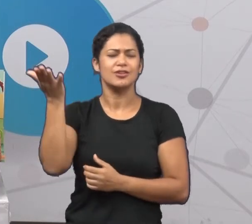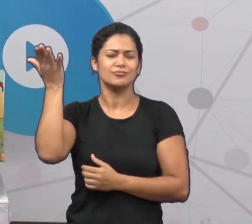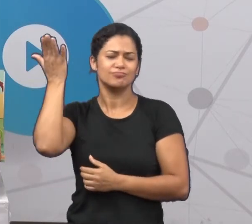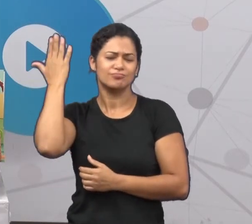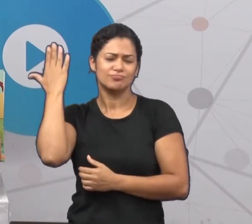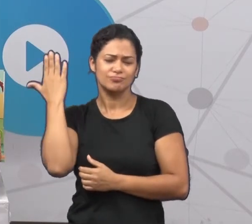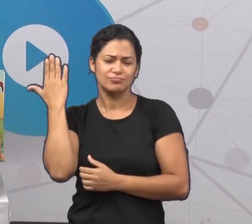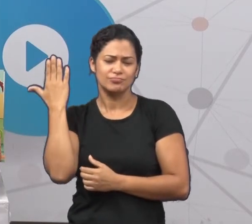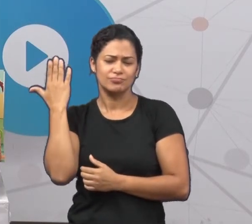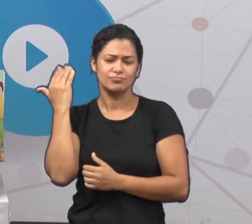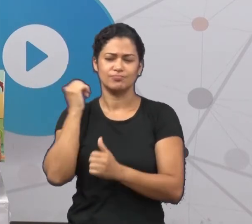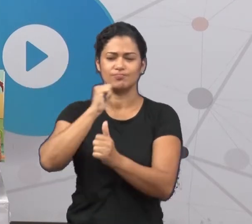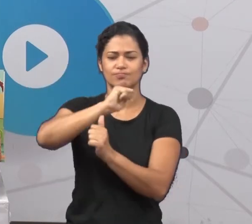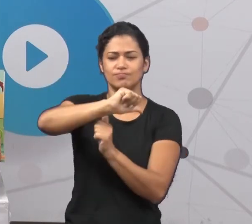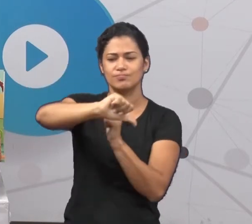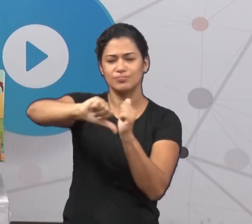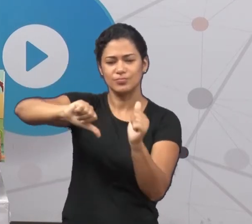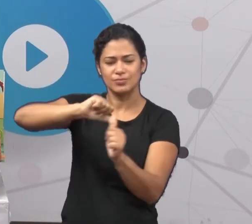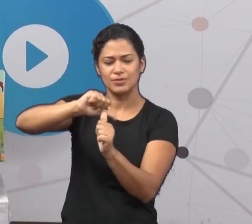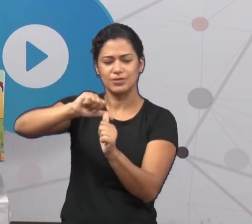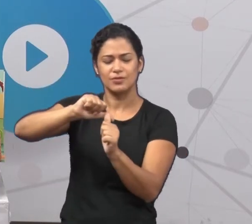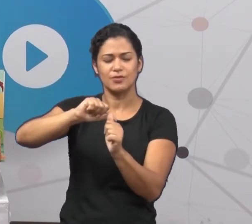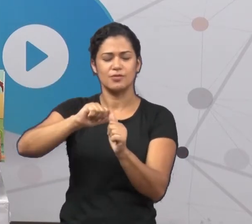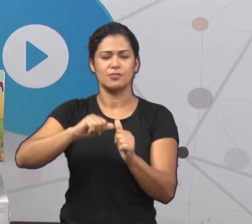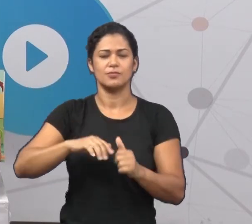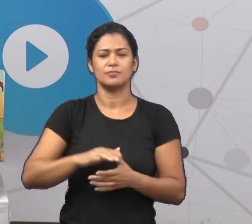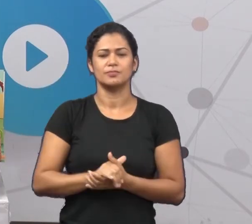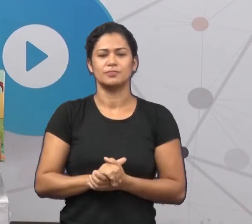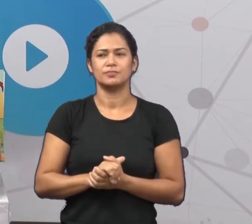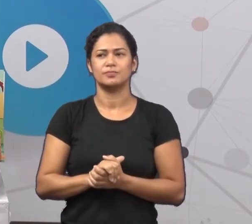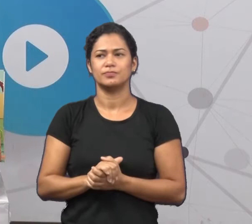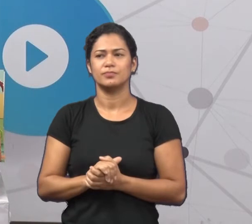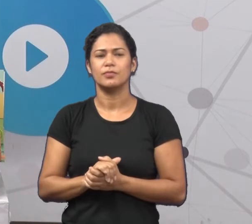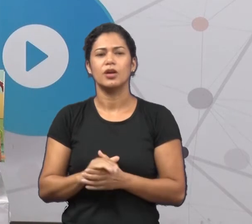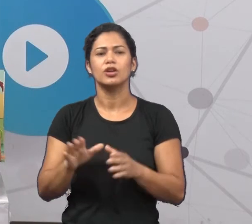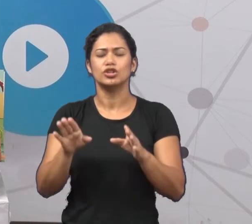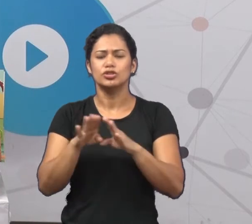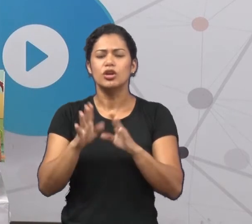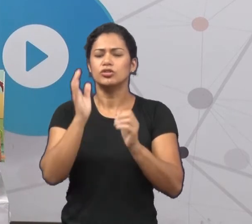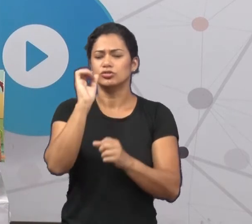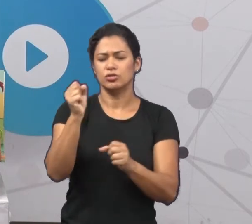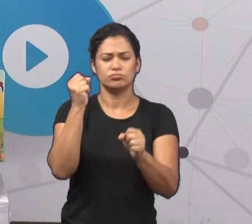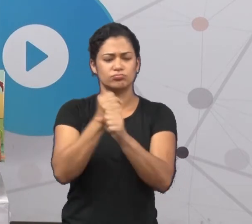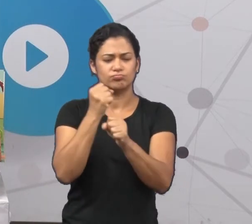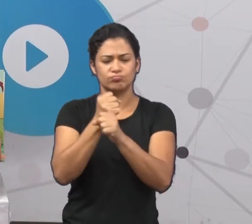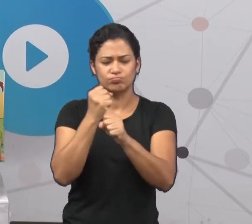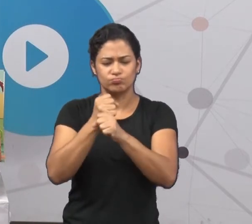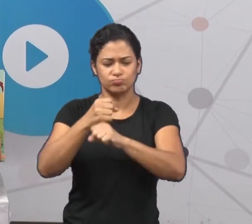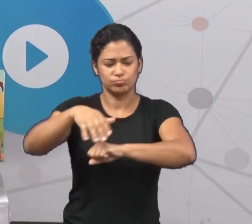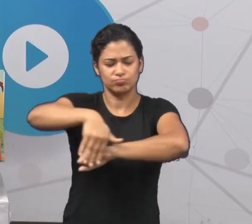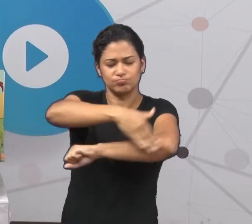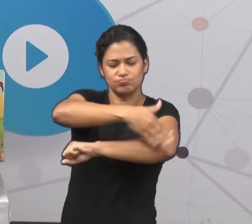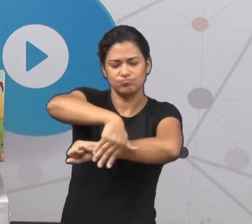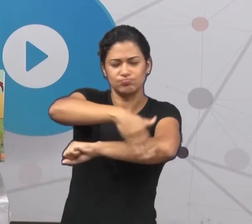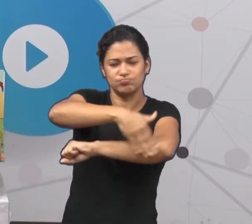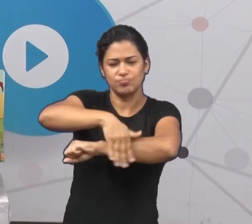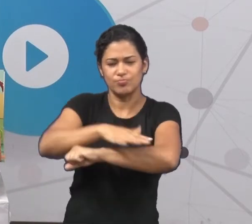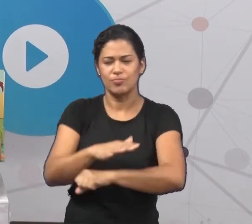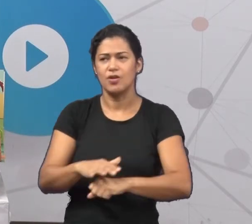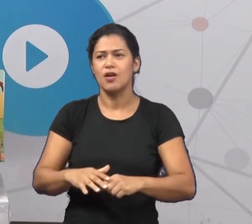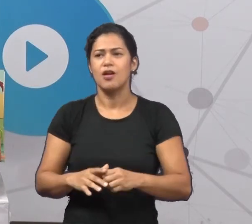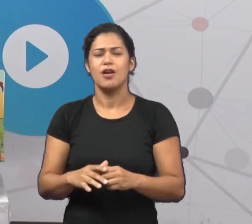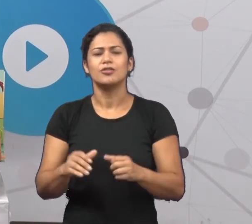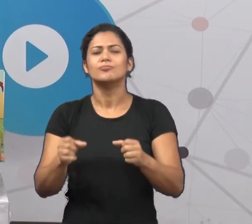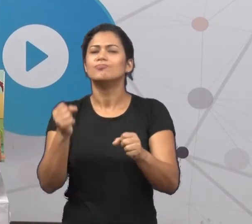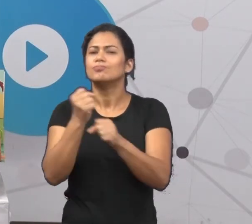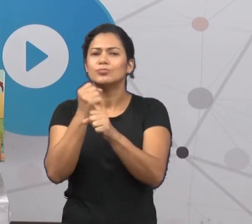transformação de todo o território. Foram construídas grandes avenidas, foram construídos